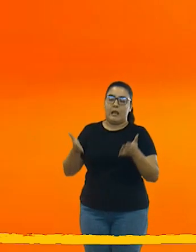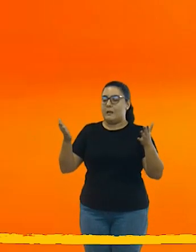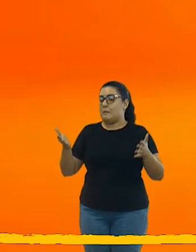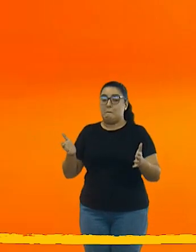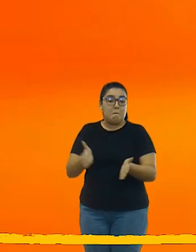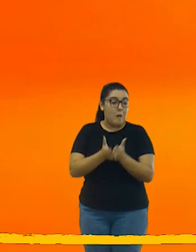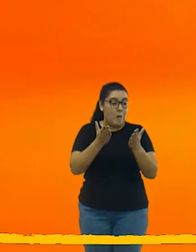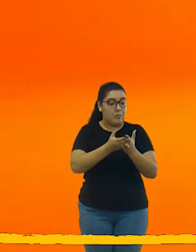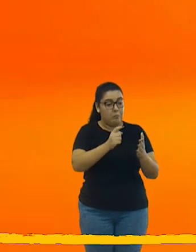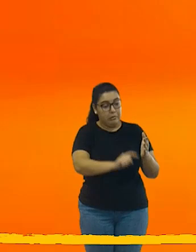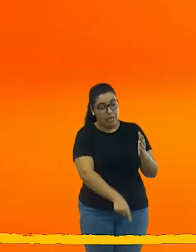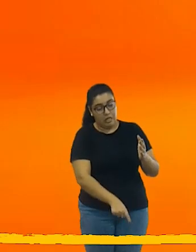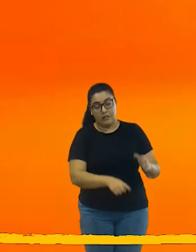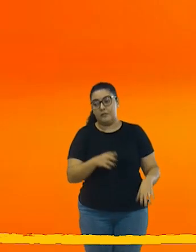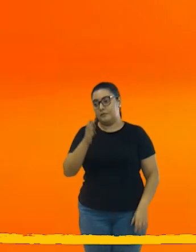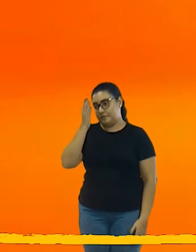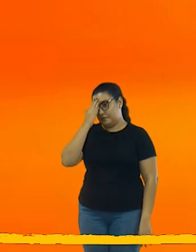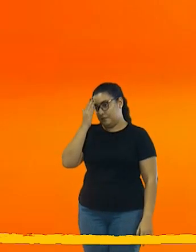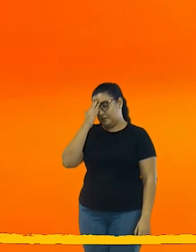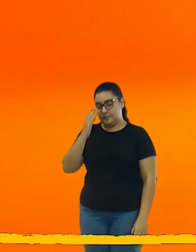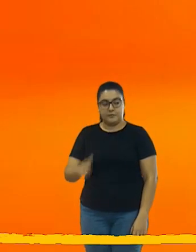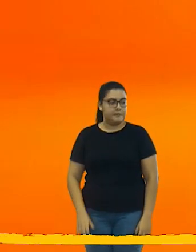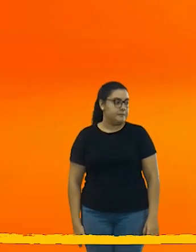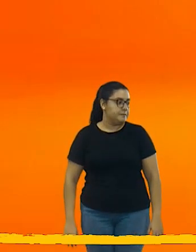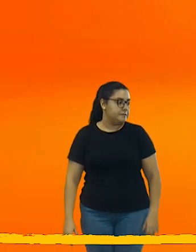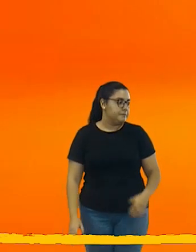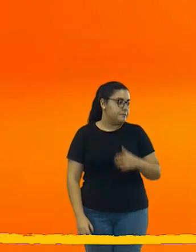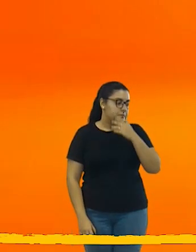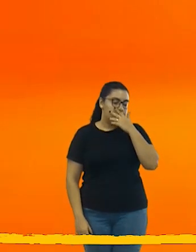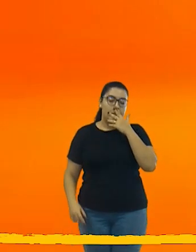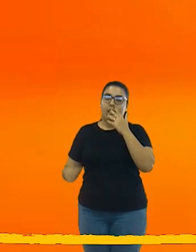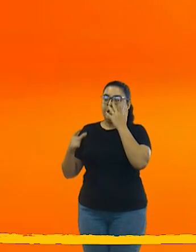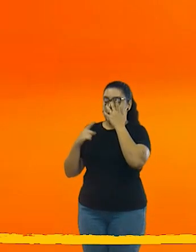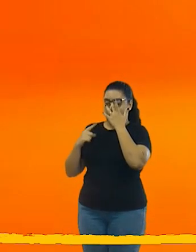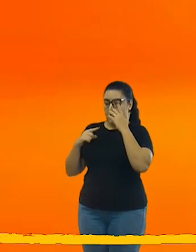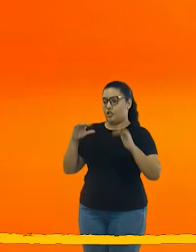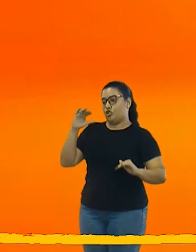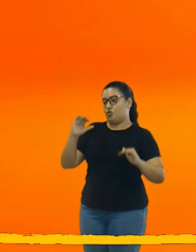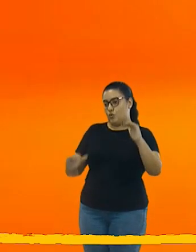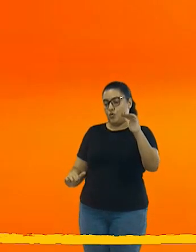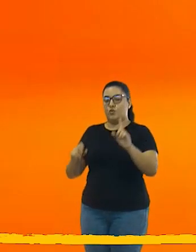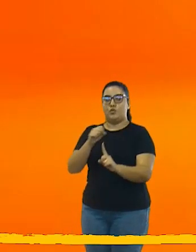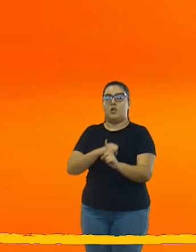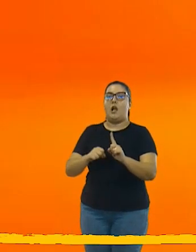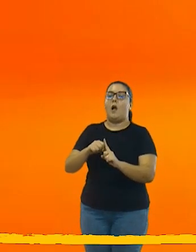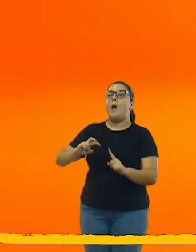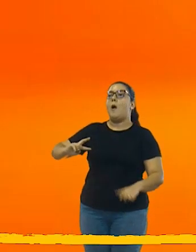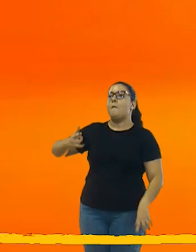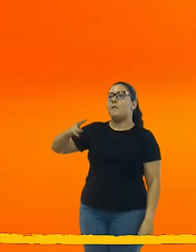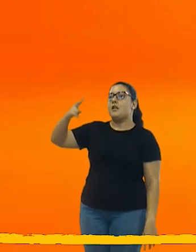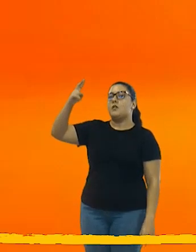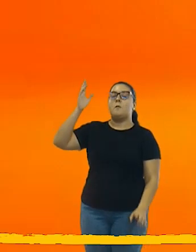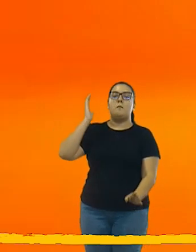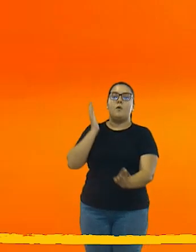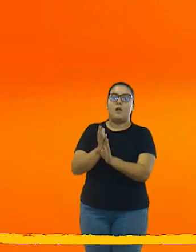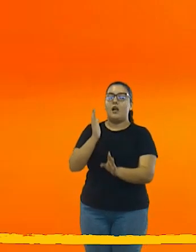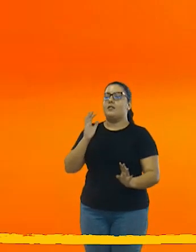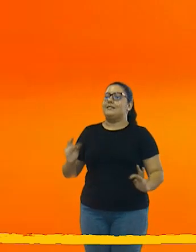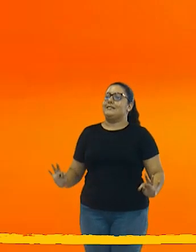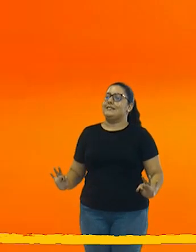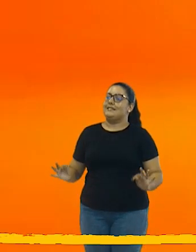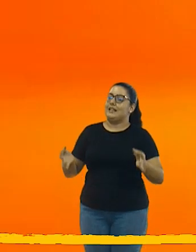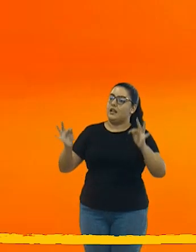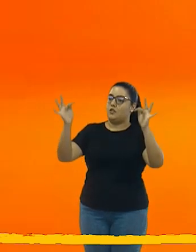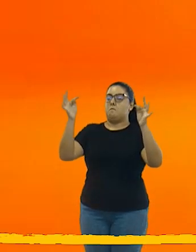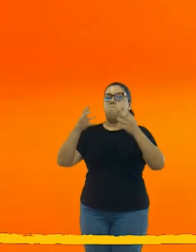vez mais é de poucos, é de uma minoria. Então as desigualdades sociais tendem a aumentar, porque o aumento das tecnologias,